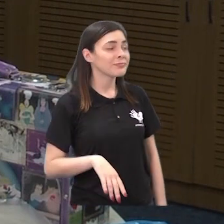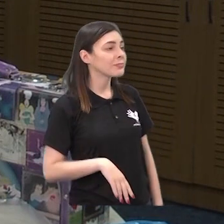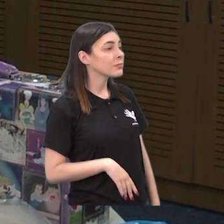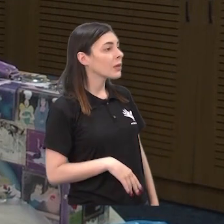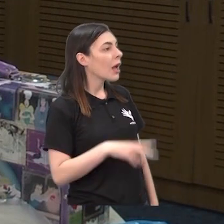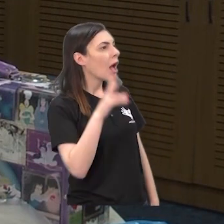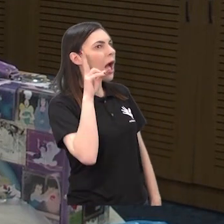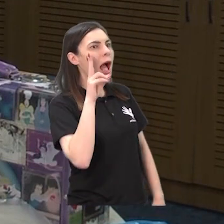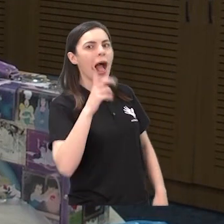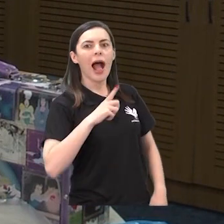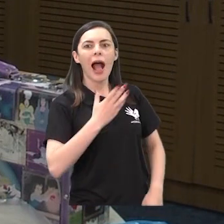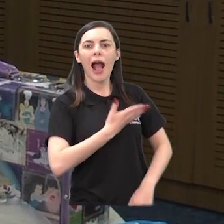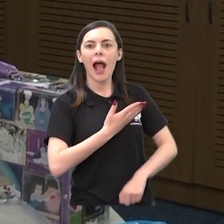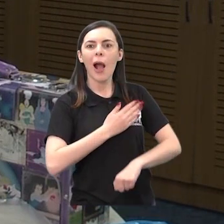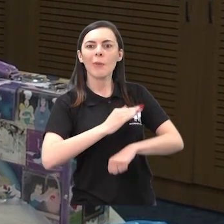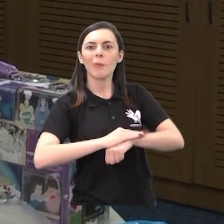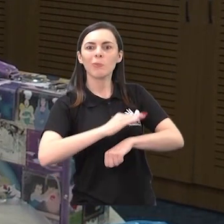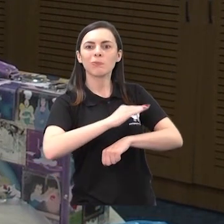amigo, o Sapo Cururu.